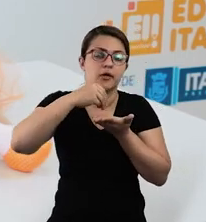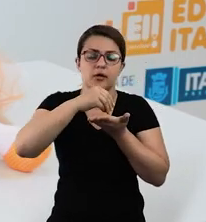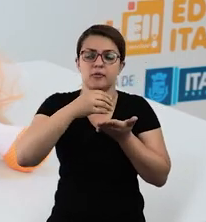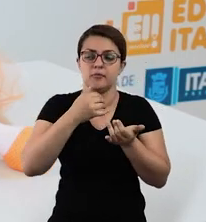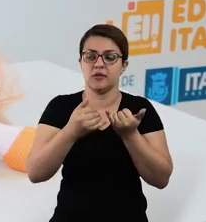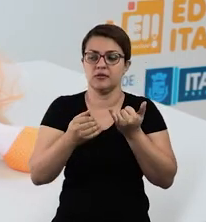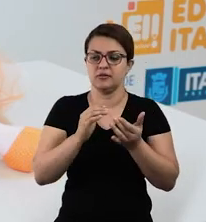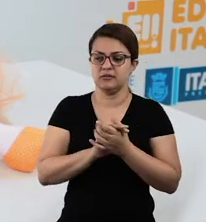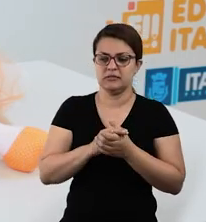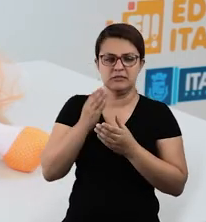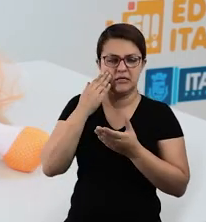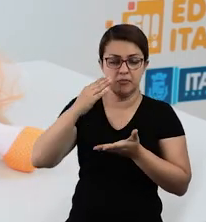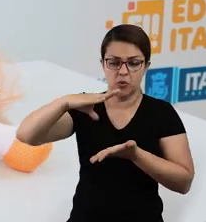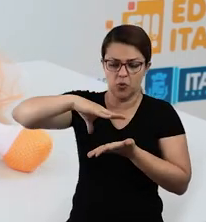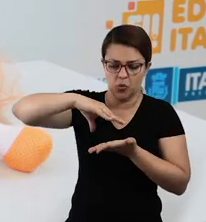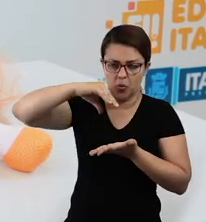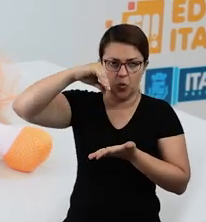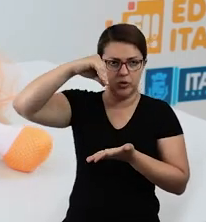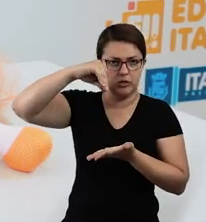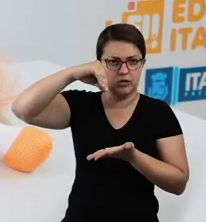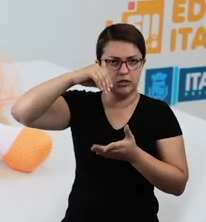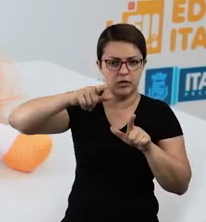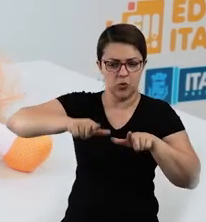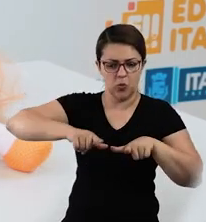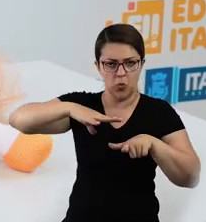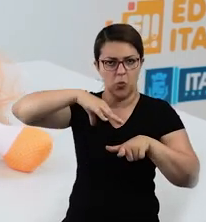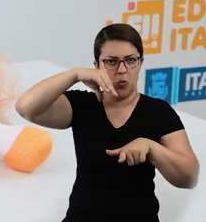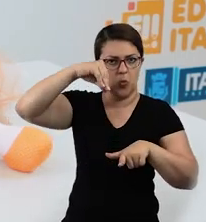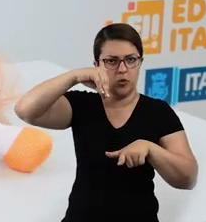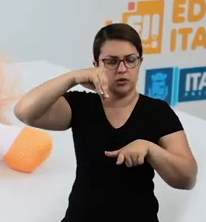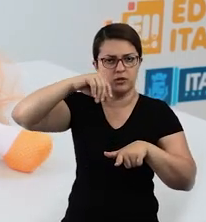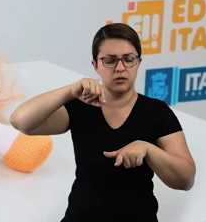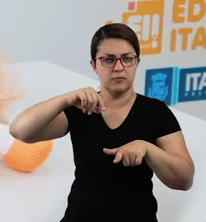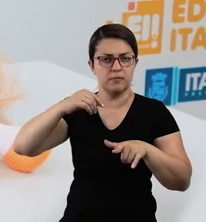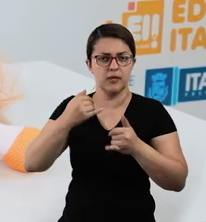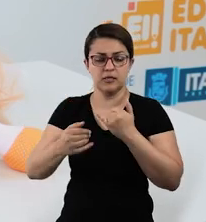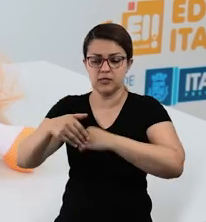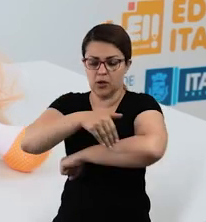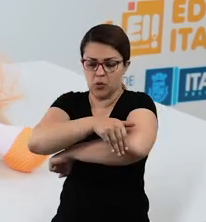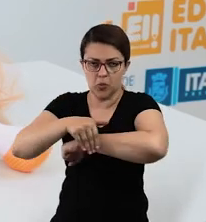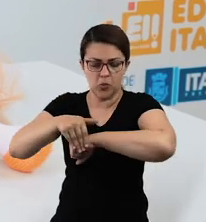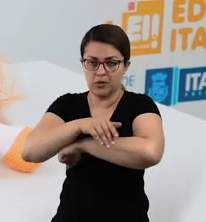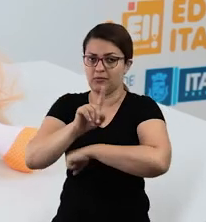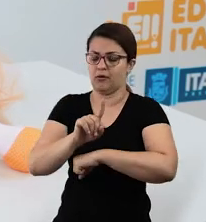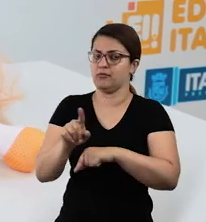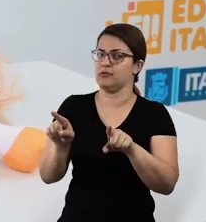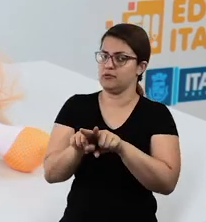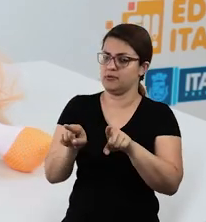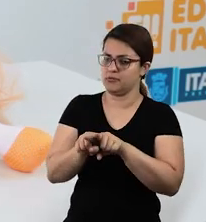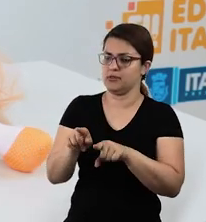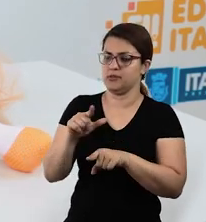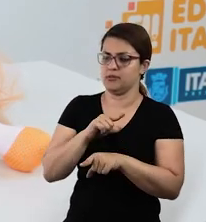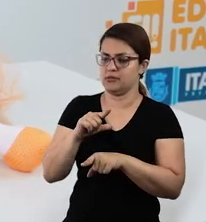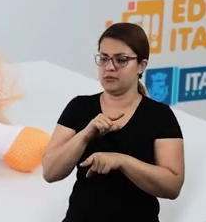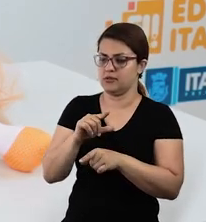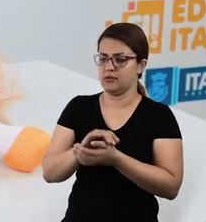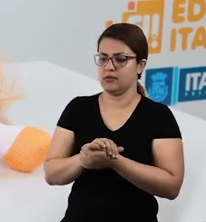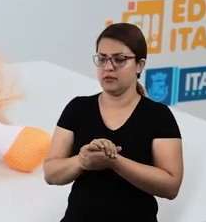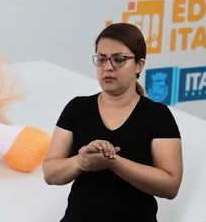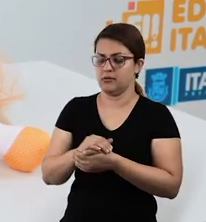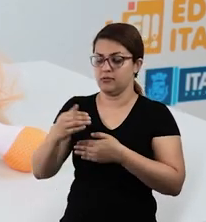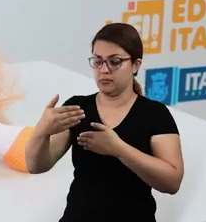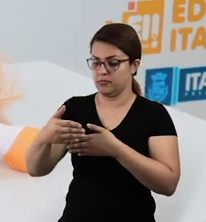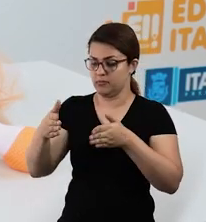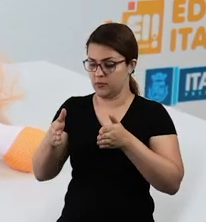lembra? Só aquele cone da rua? Não, deve ter outros objetos aí na sua casa que lembram um cone, um cubo,